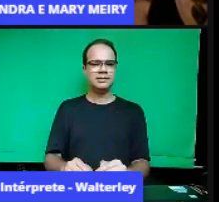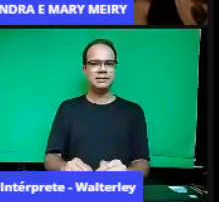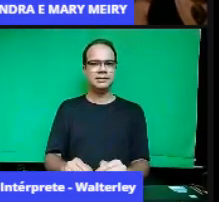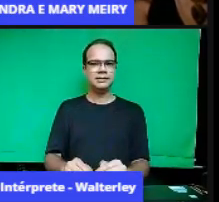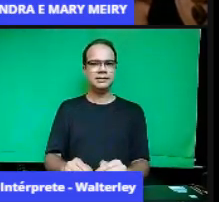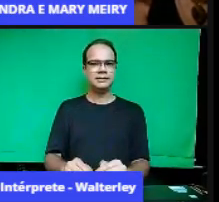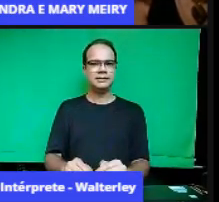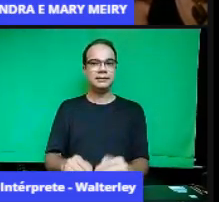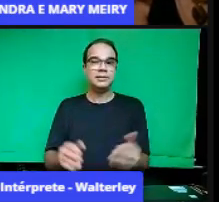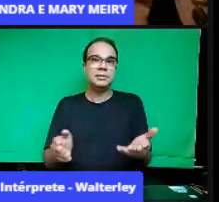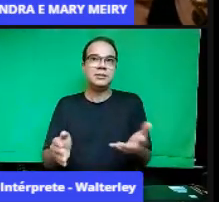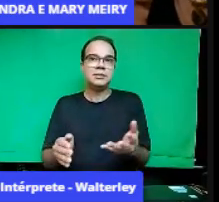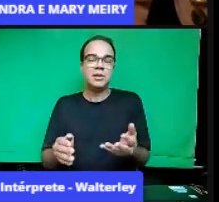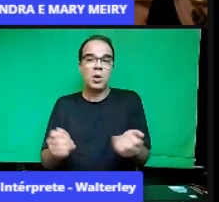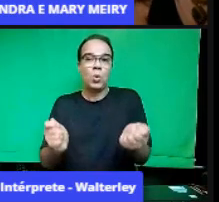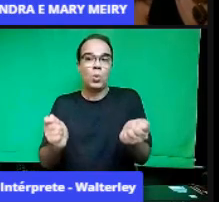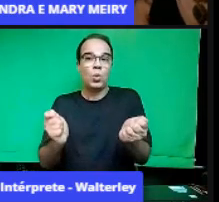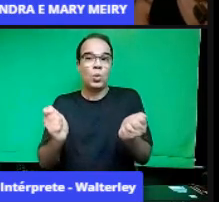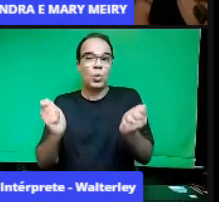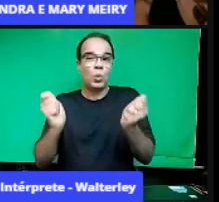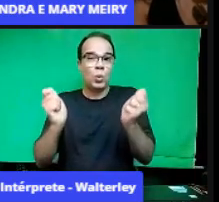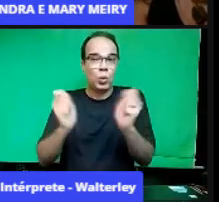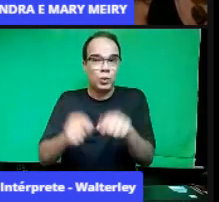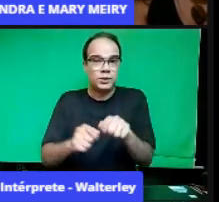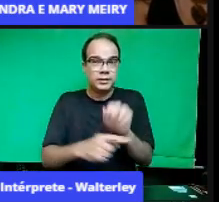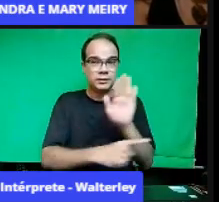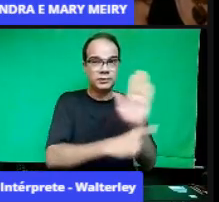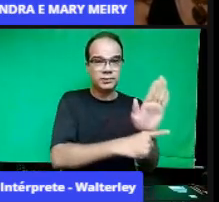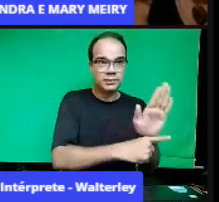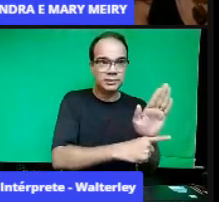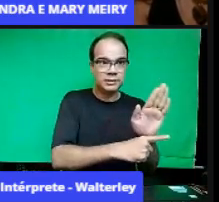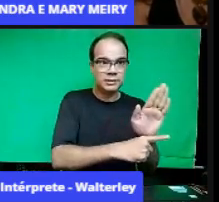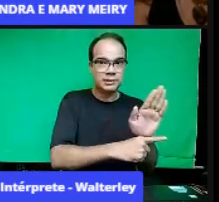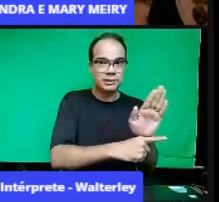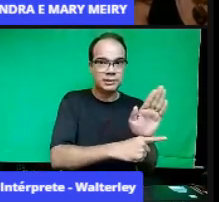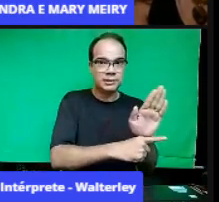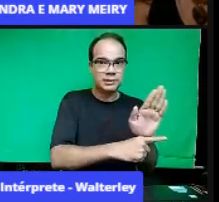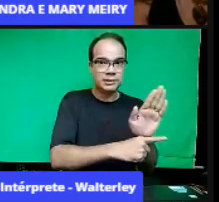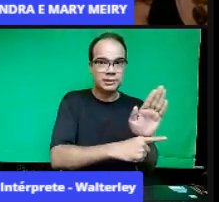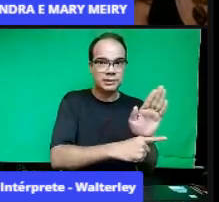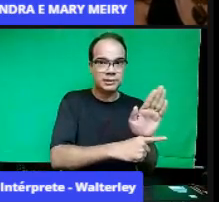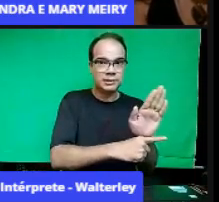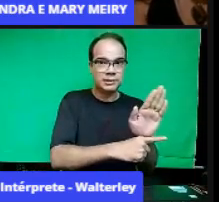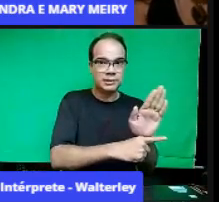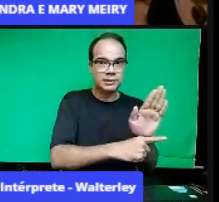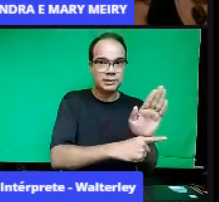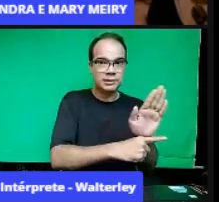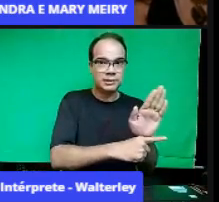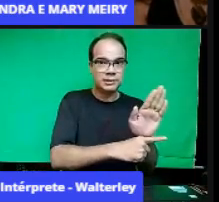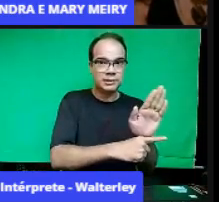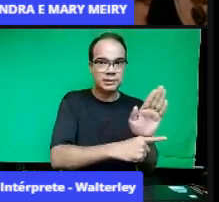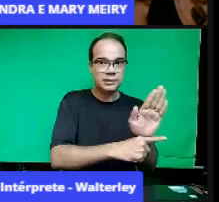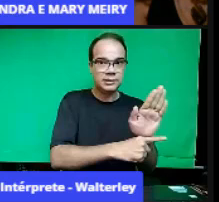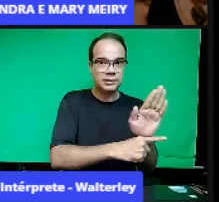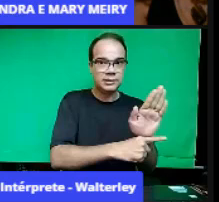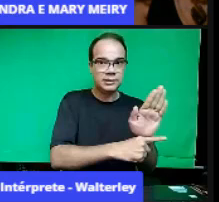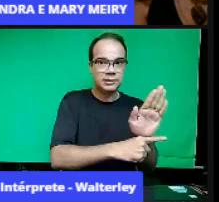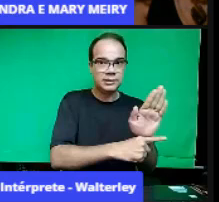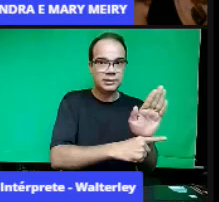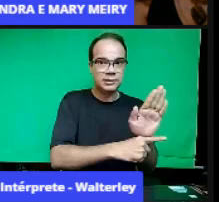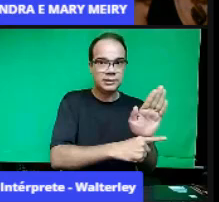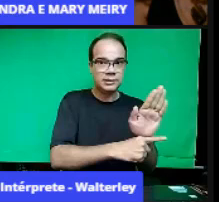objetivos específicos foram alcançados ou não, se você precisa propor uma outra situação, procedimentos